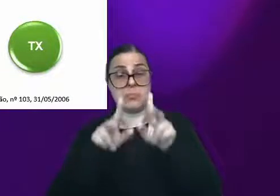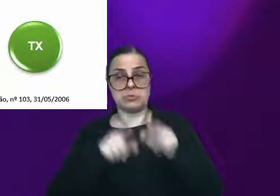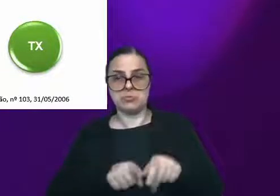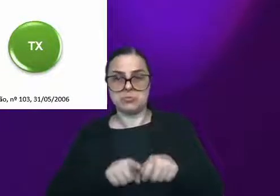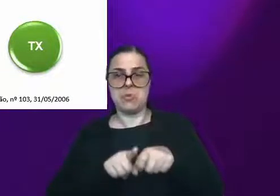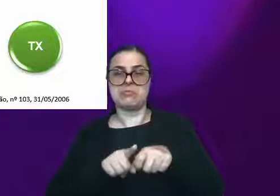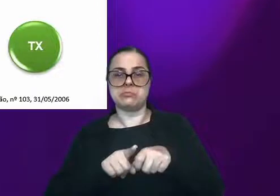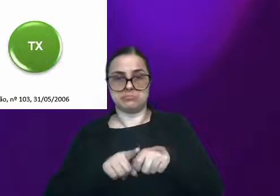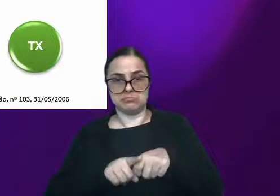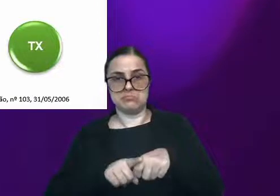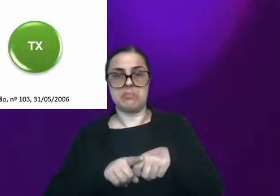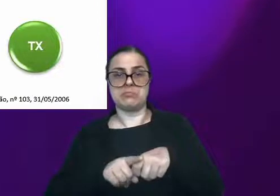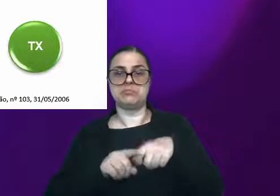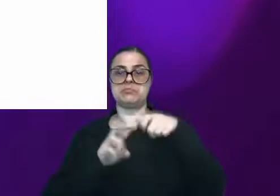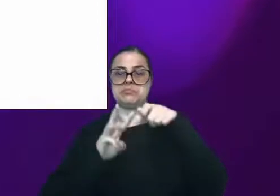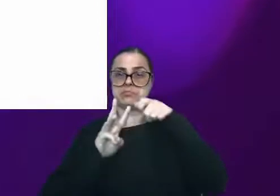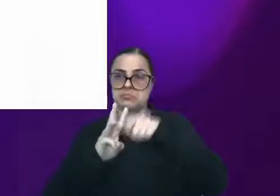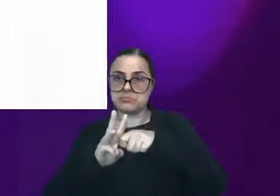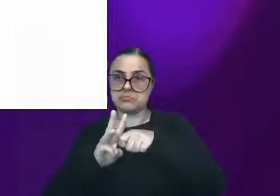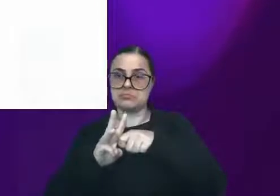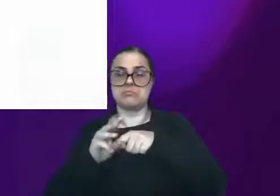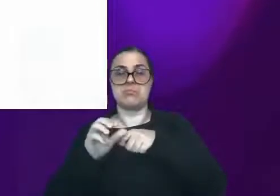no transplante.